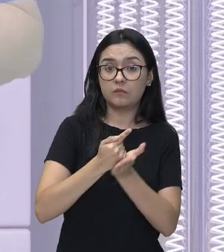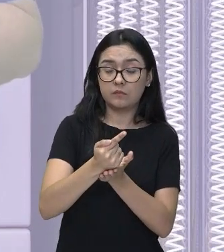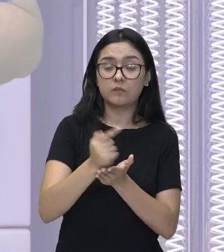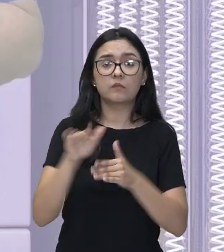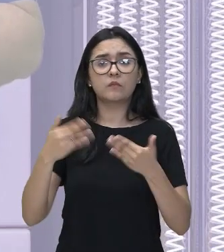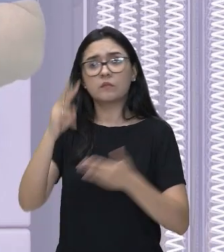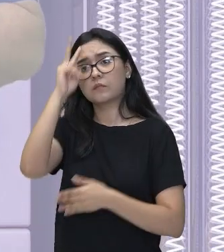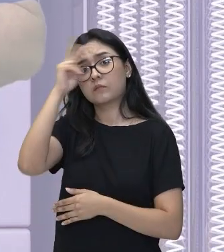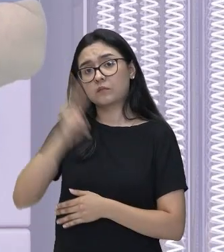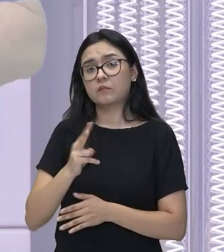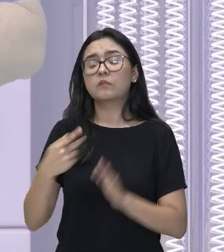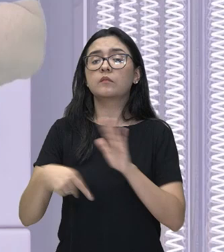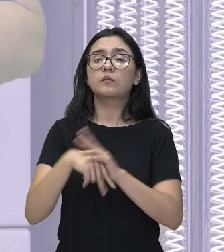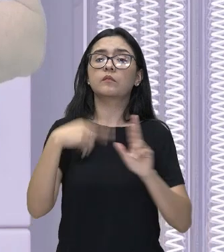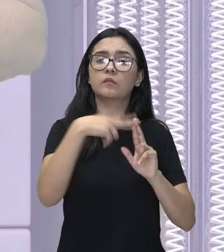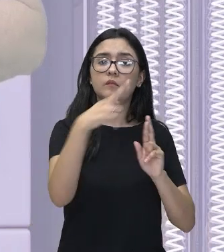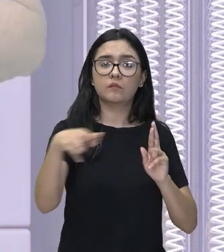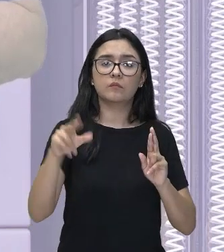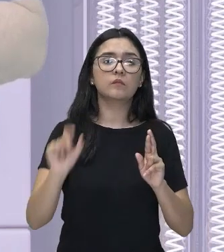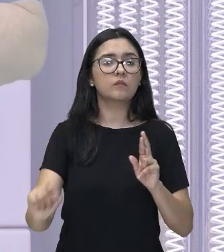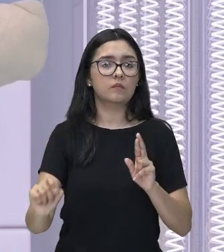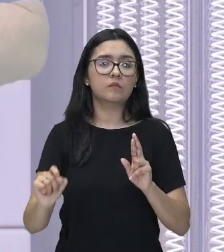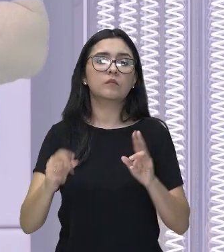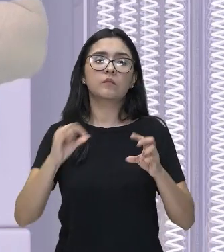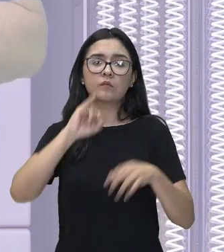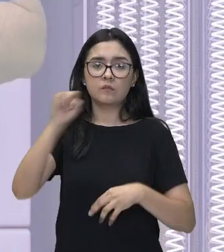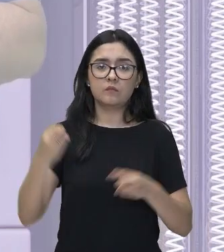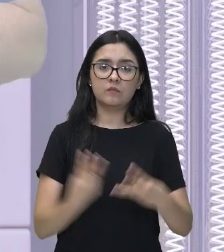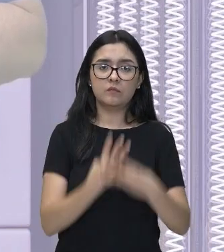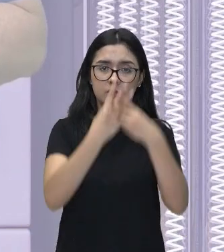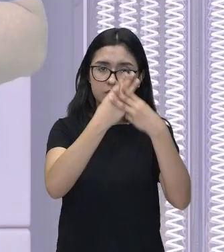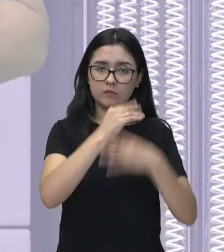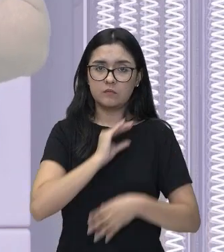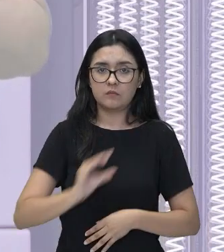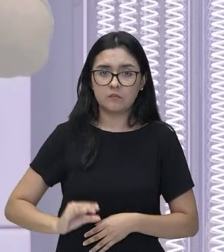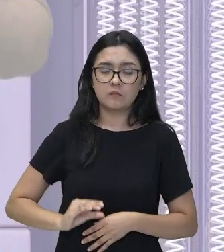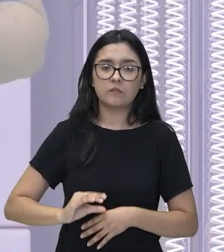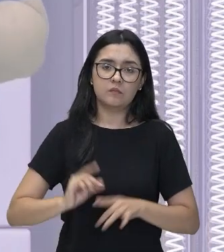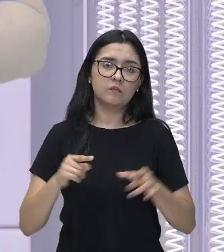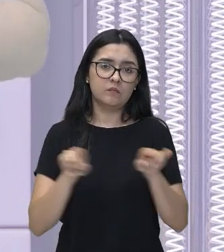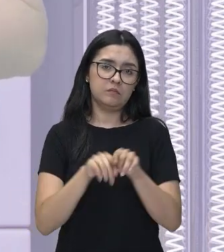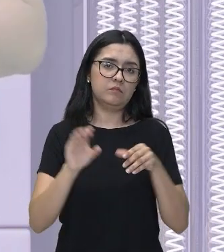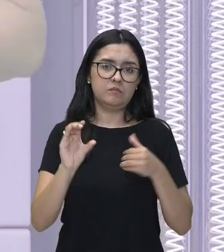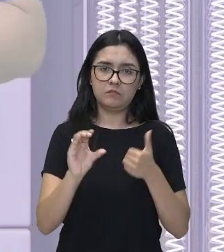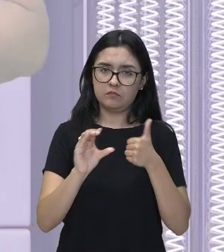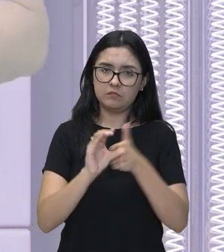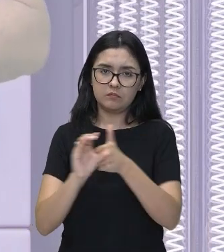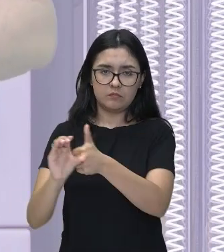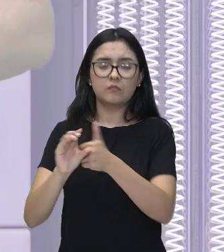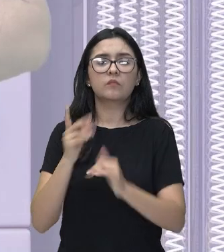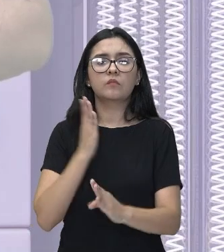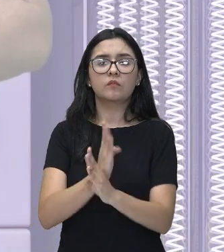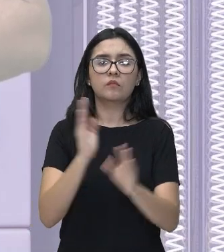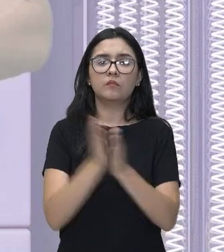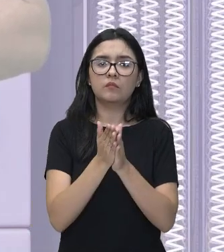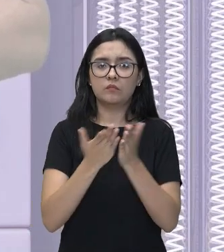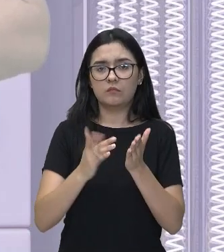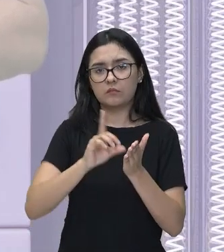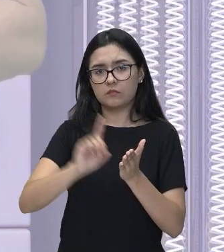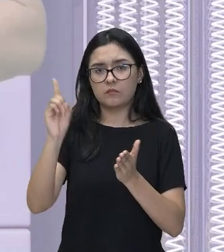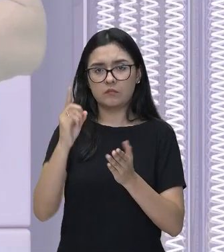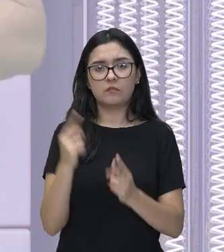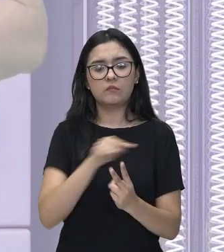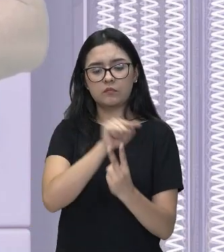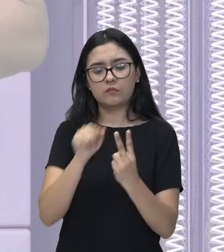ela pertence às religiões judaísmo e cristianismo. Nós encontramos no livro sagrado dessas 2 religiões